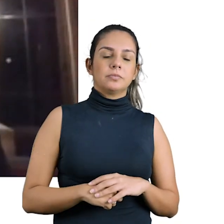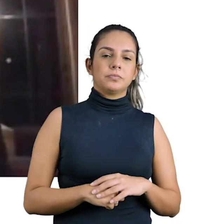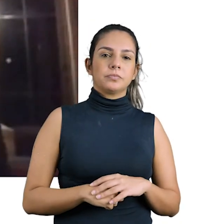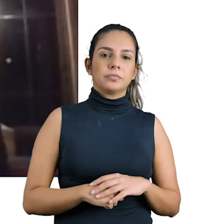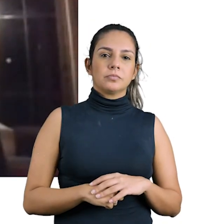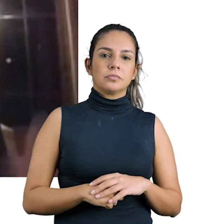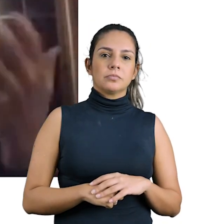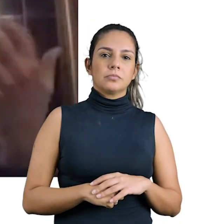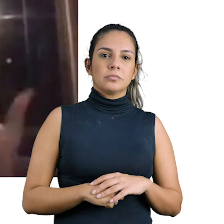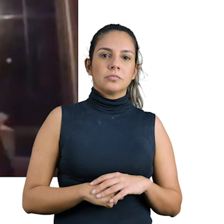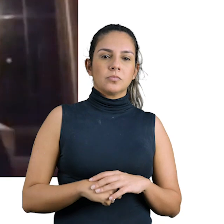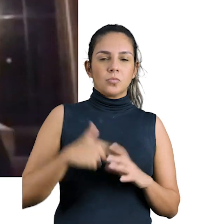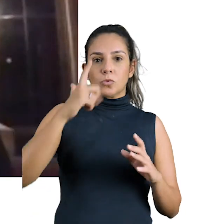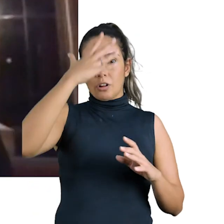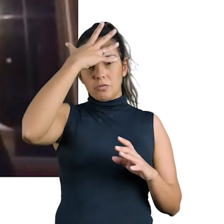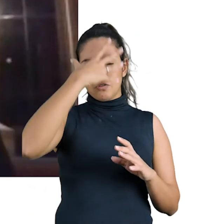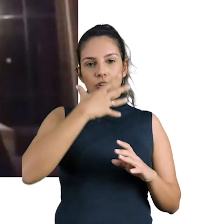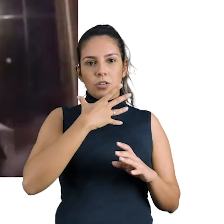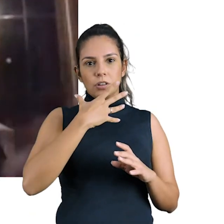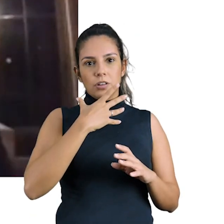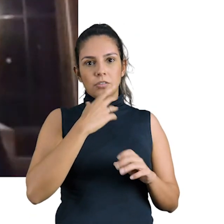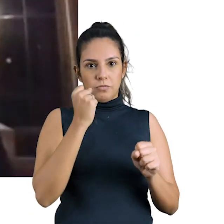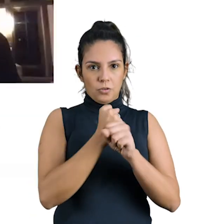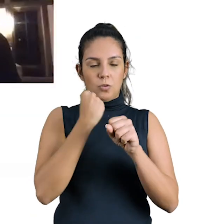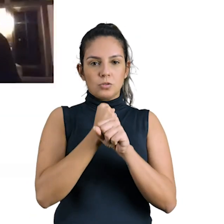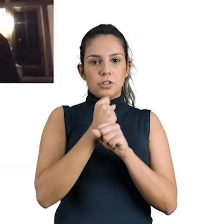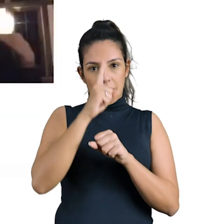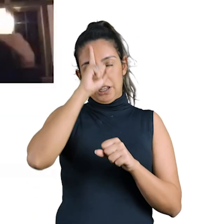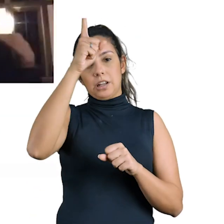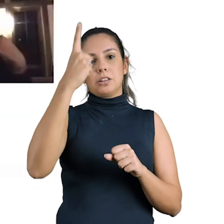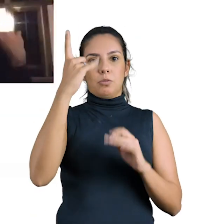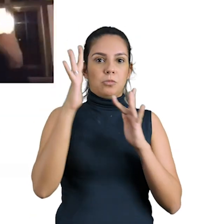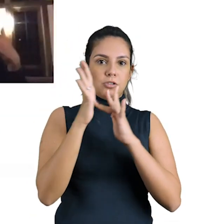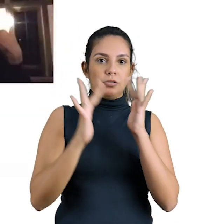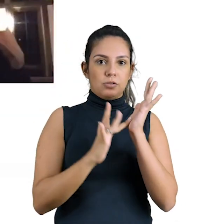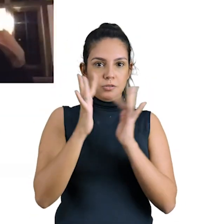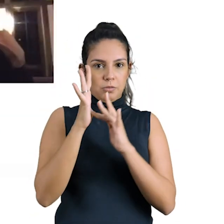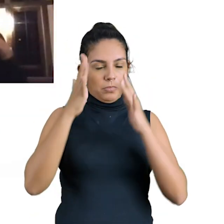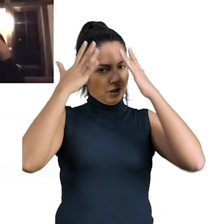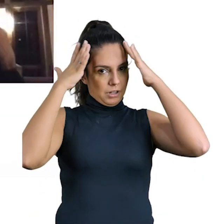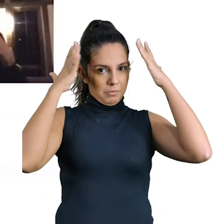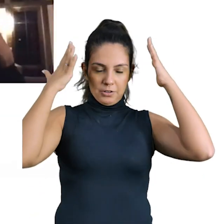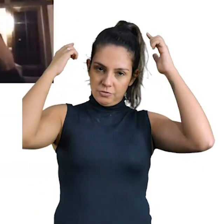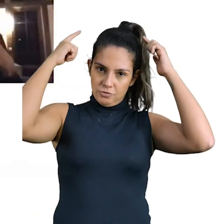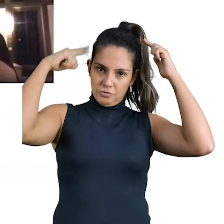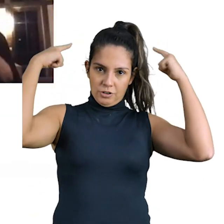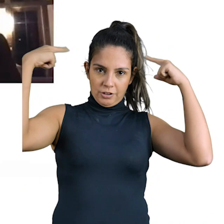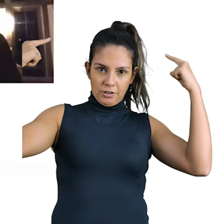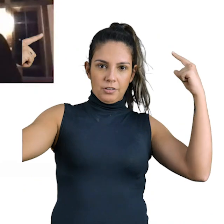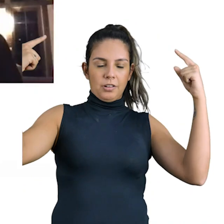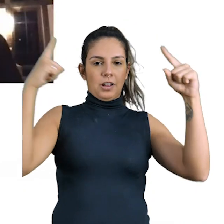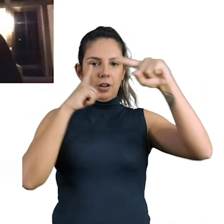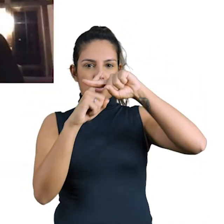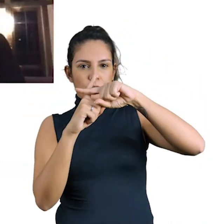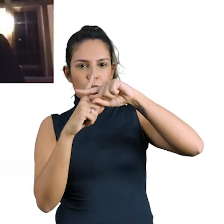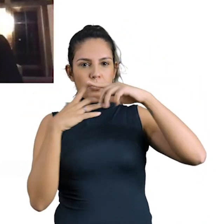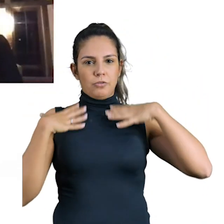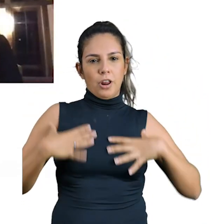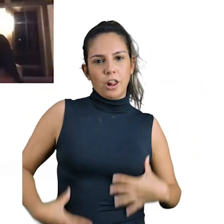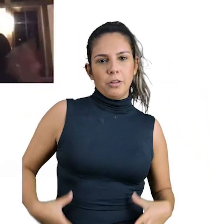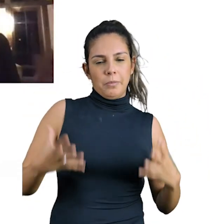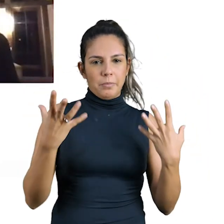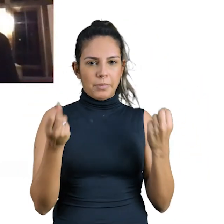um personagem sem face e que foi construído, né? Como um Jesus Cristo, de cabelo Chanel, a cruz,